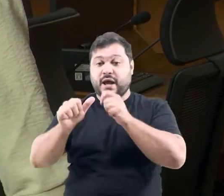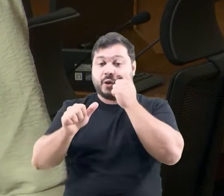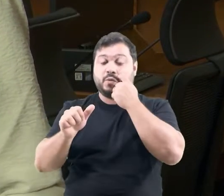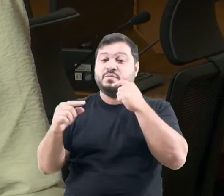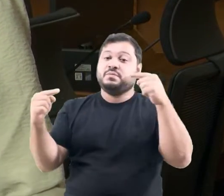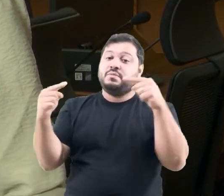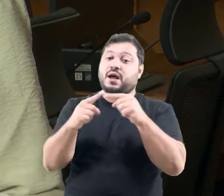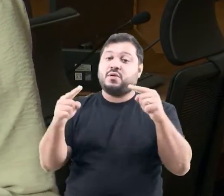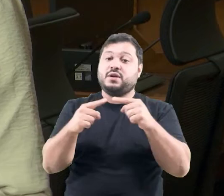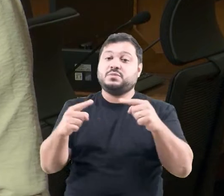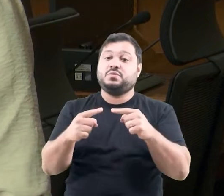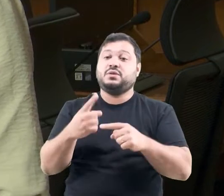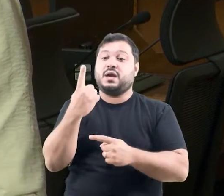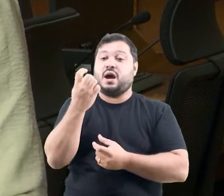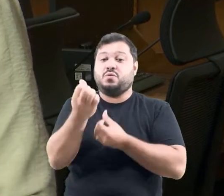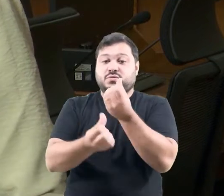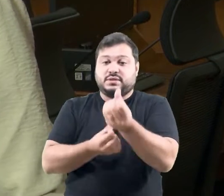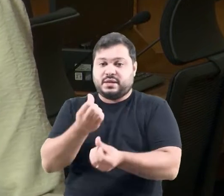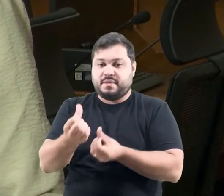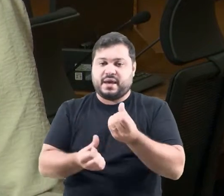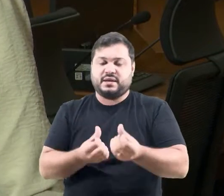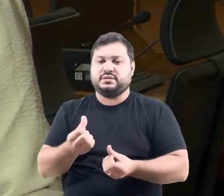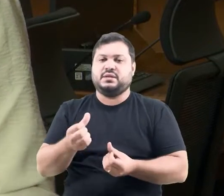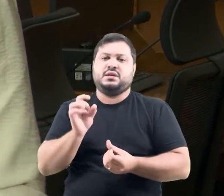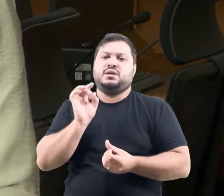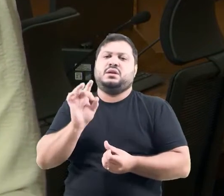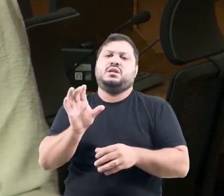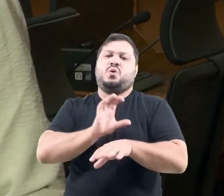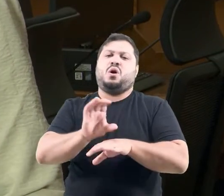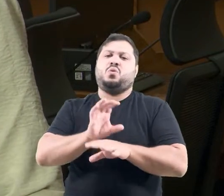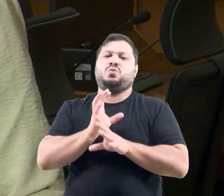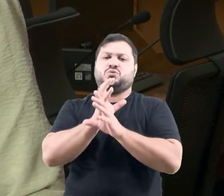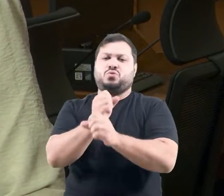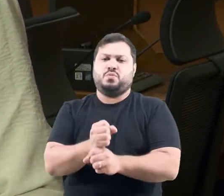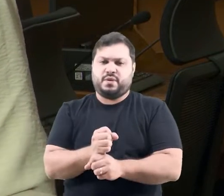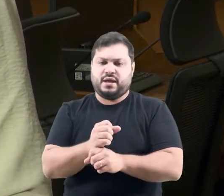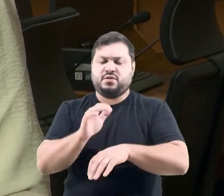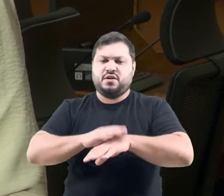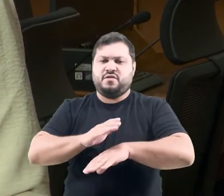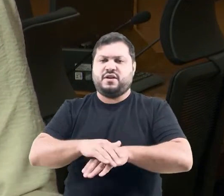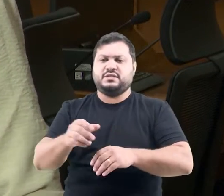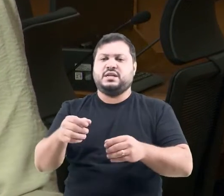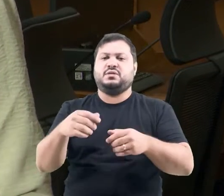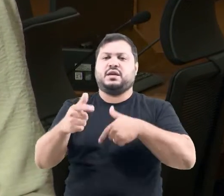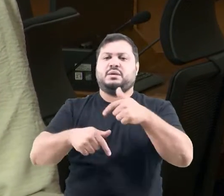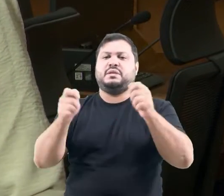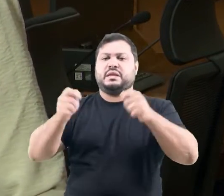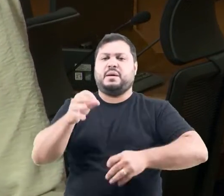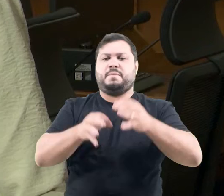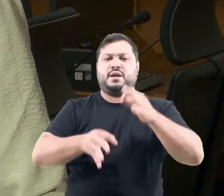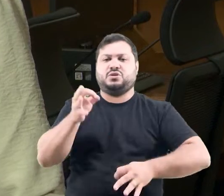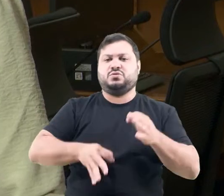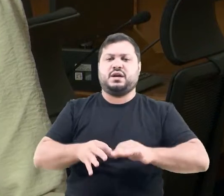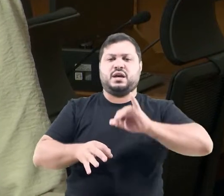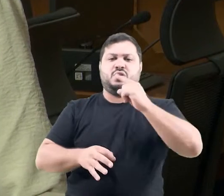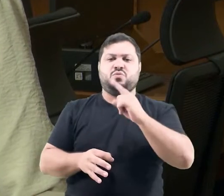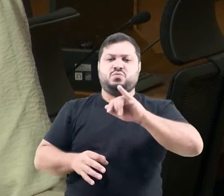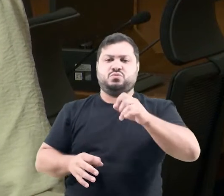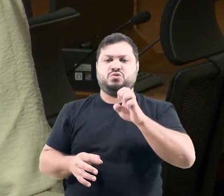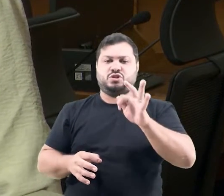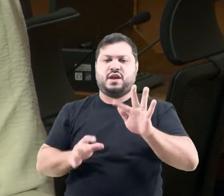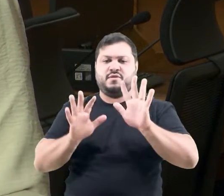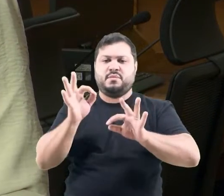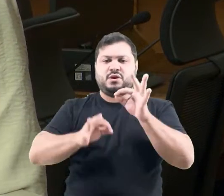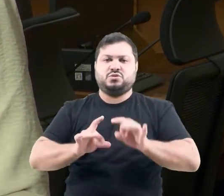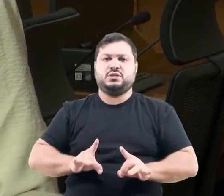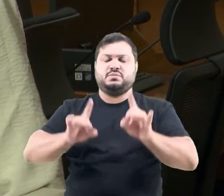para corresponder a um semestre letivo e não ao curso completo, fazendo com que a demanda pudesse ser julgada em um JEF.